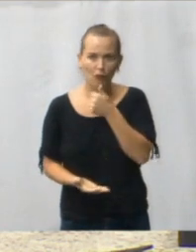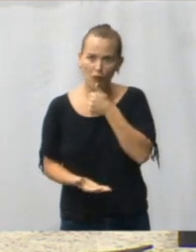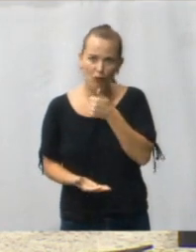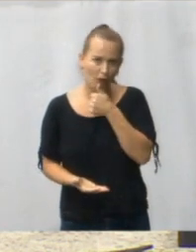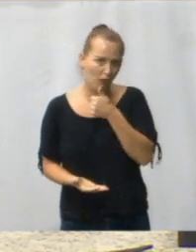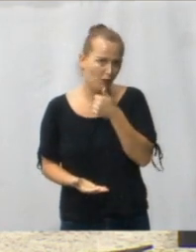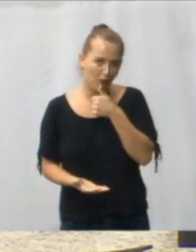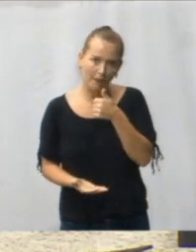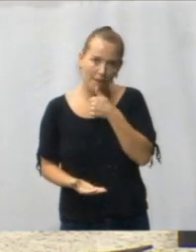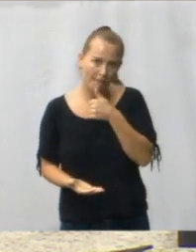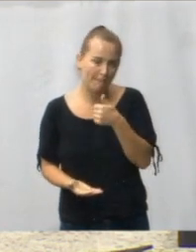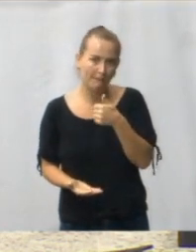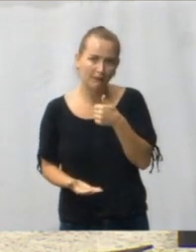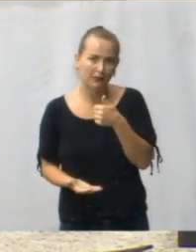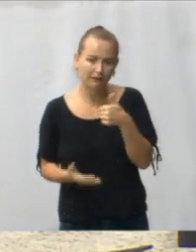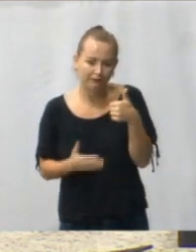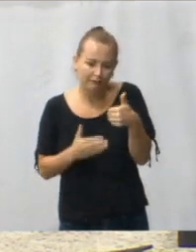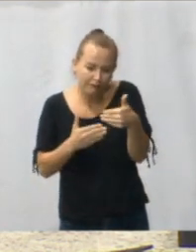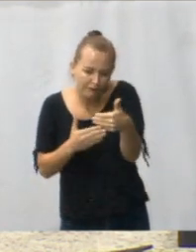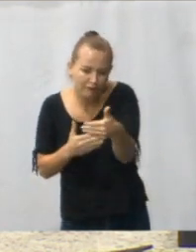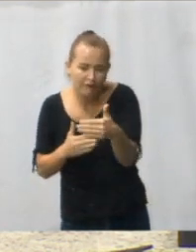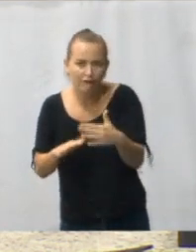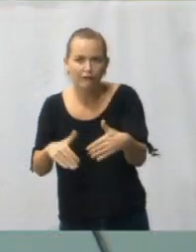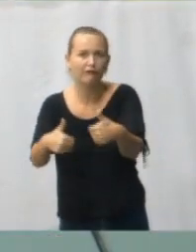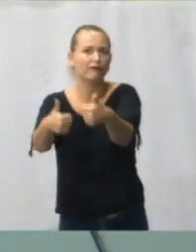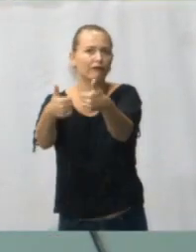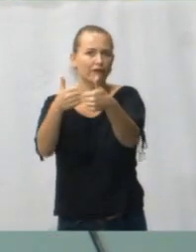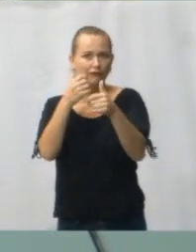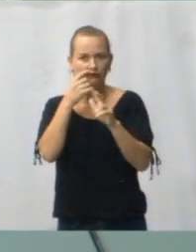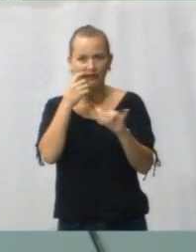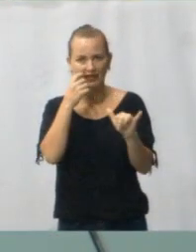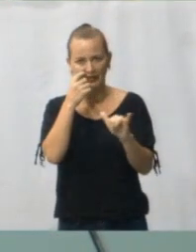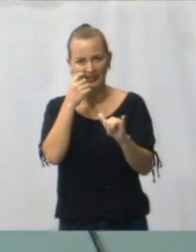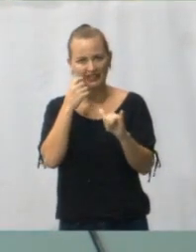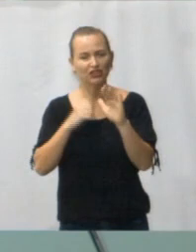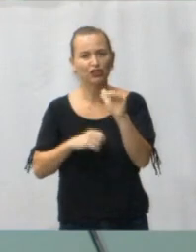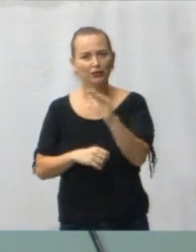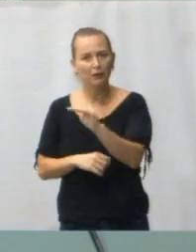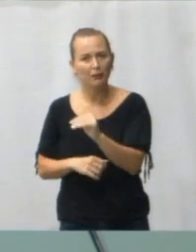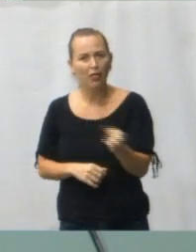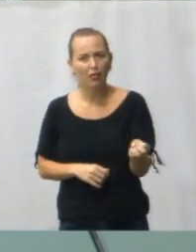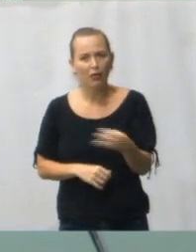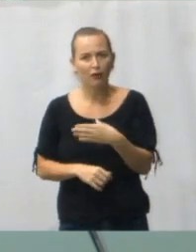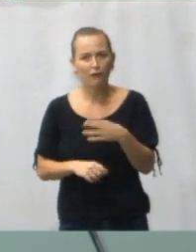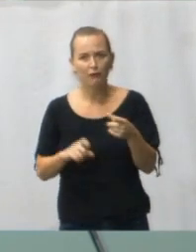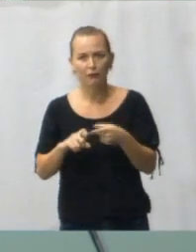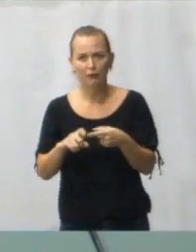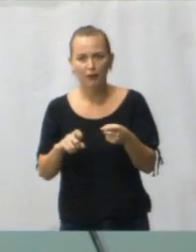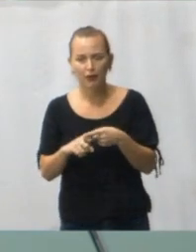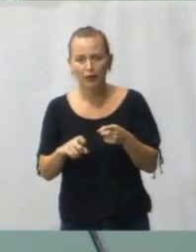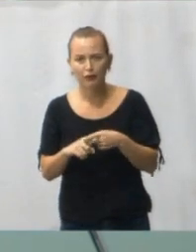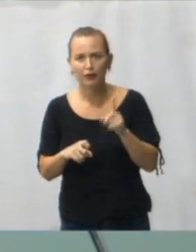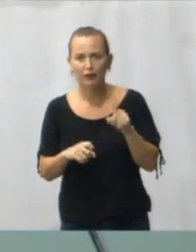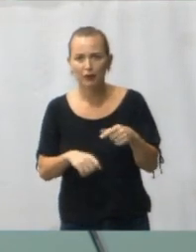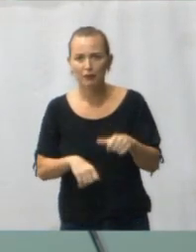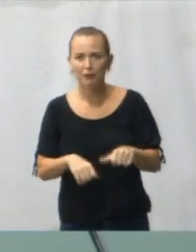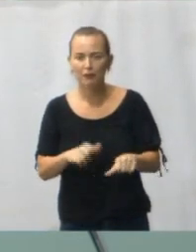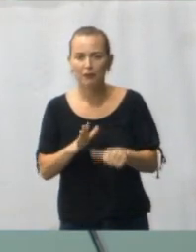Vitória. Convocação de novos médicos foi um primeiro passo a ser dado, que não deu